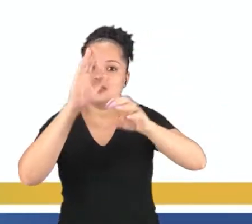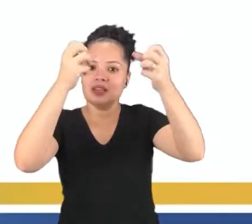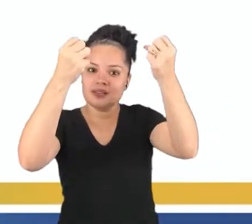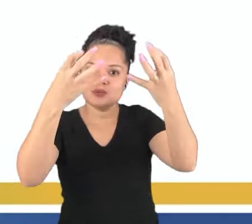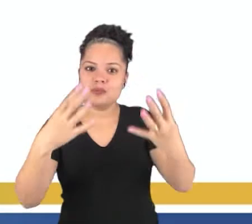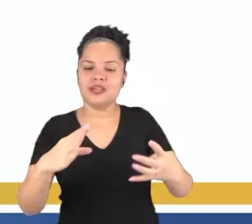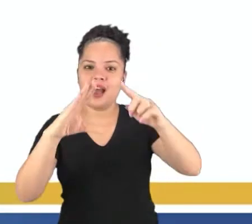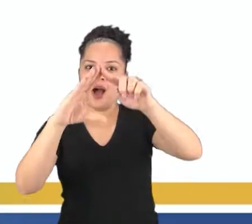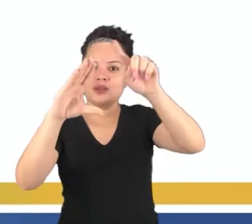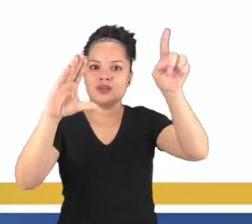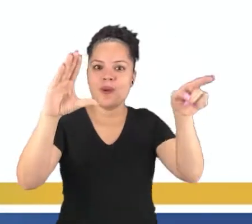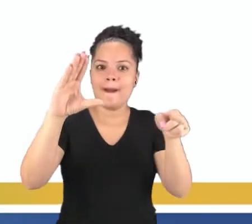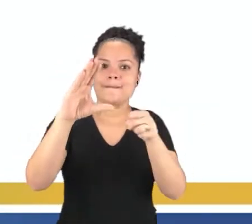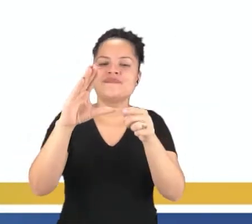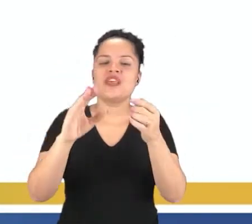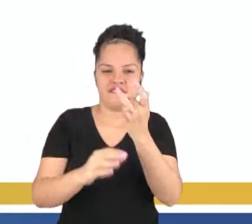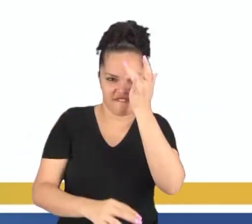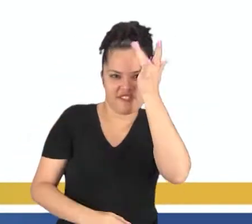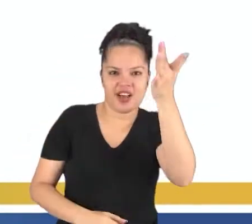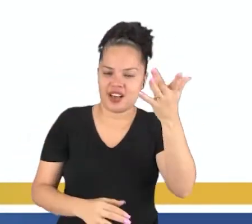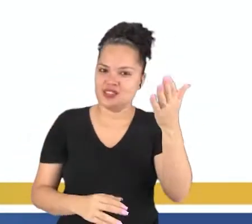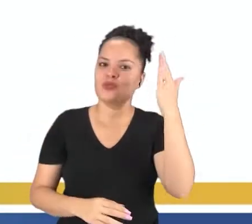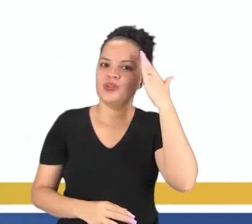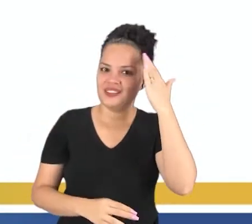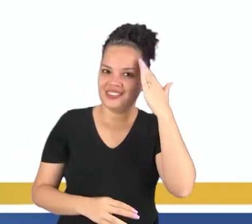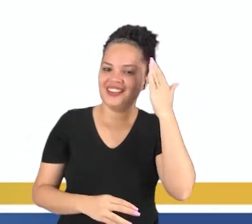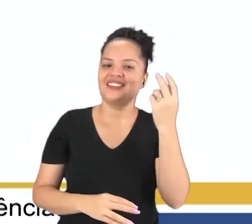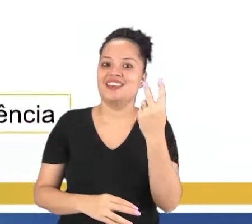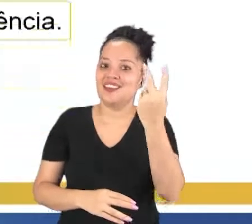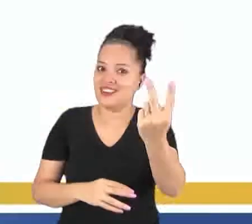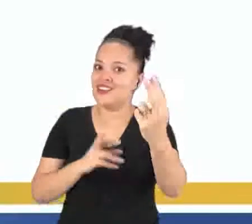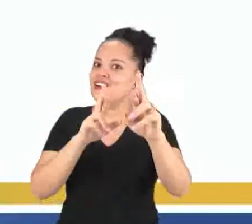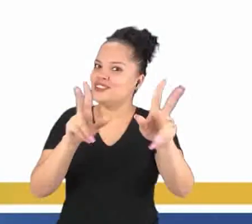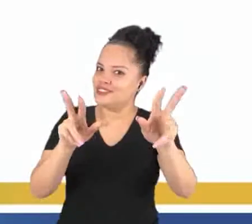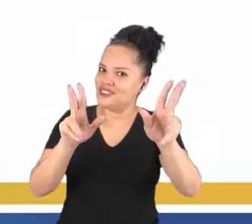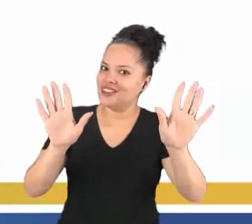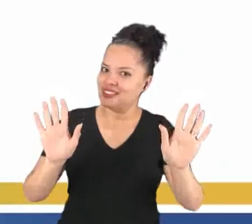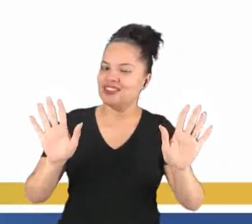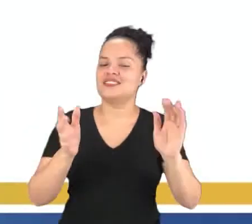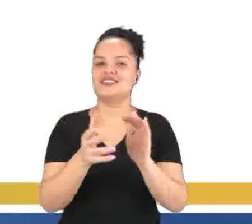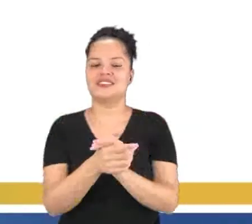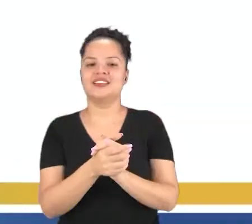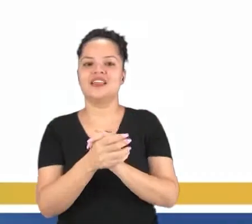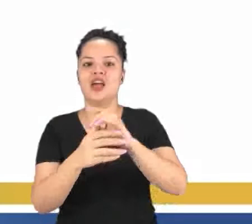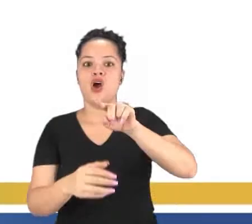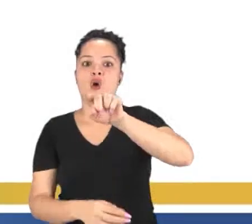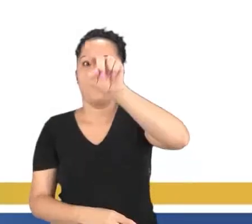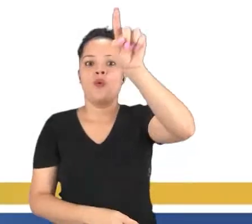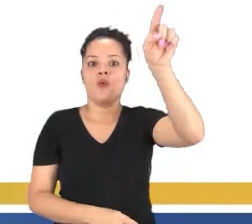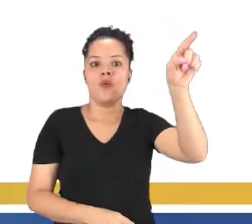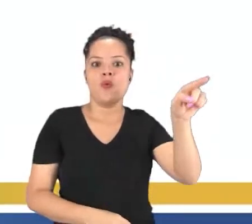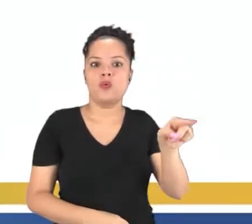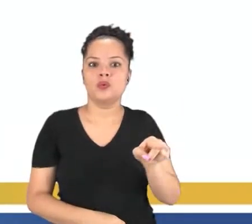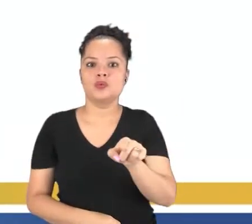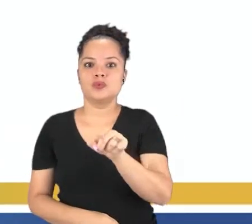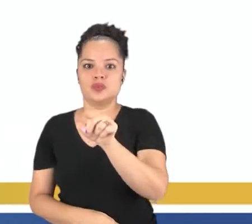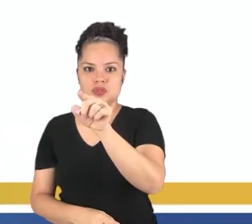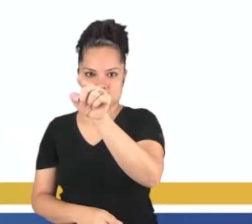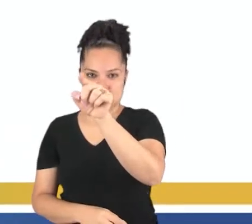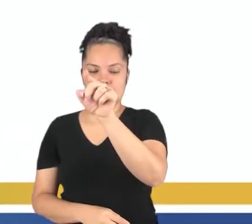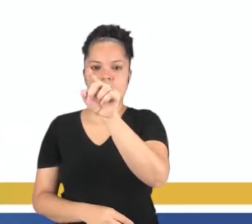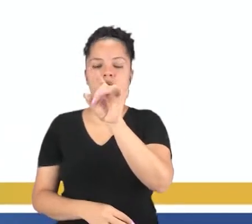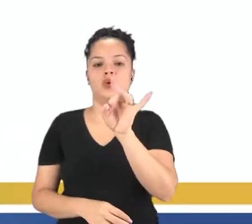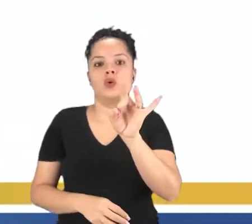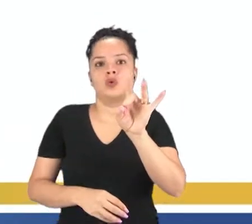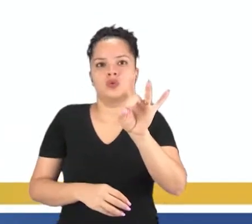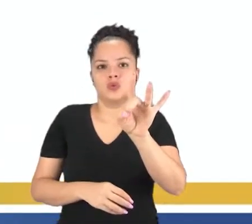entendermos a diferença entre esses dois elementos matemáticos. Então, gente, o círculo será a região do plano